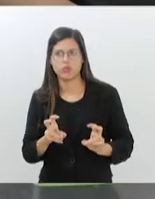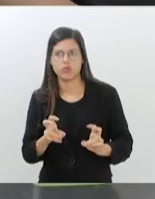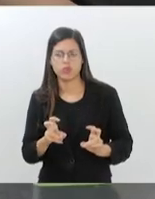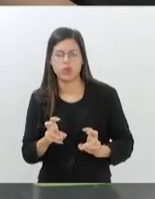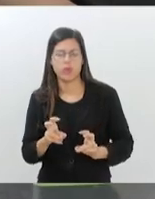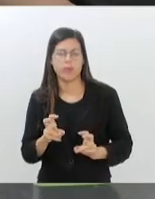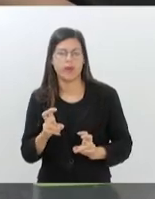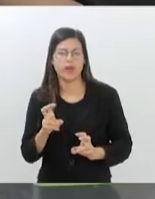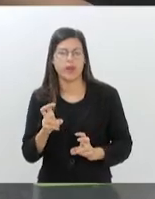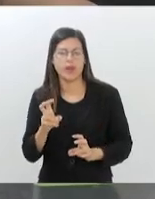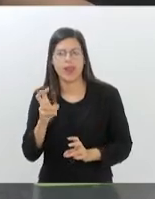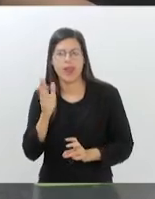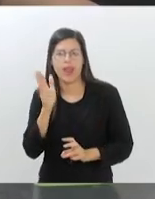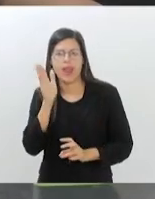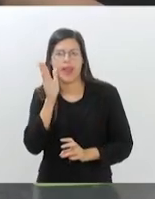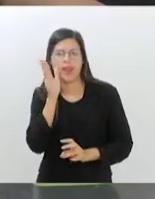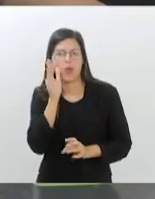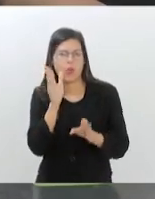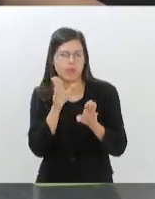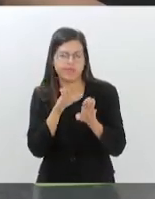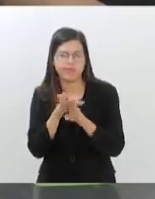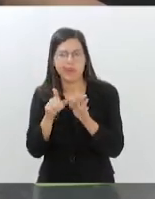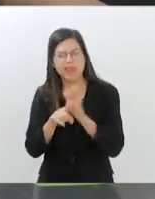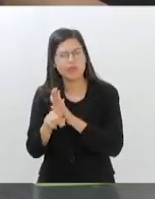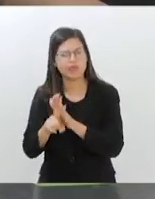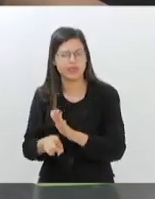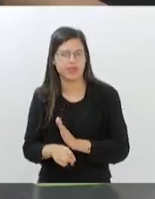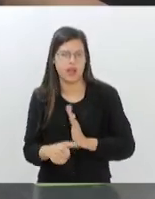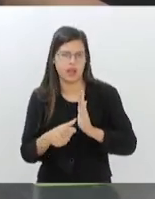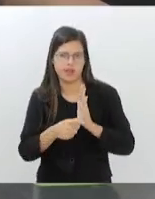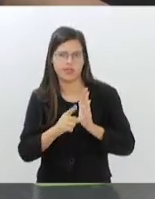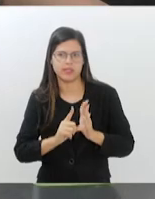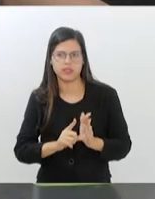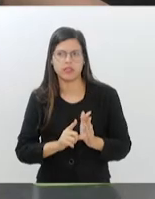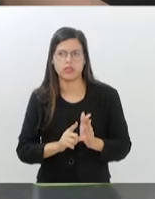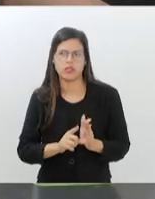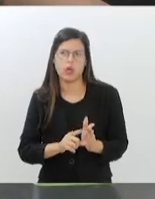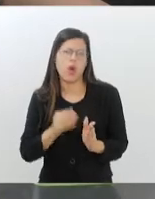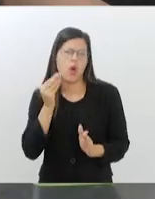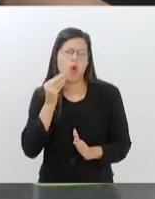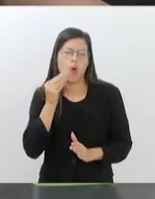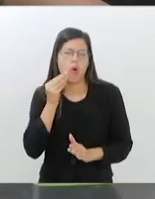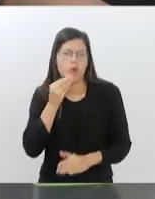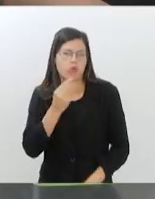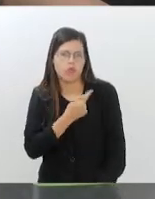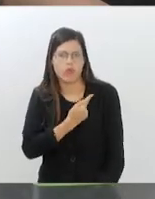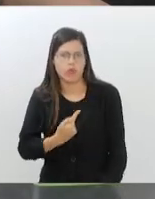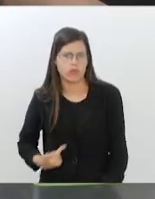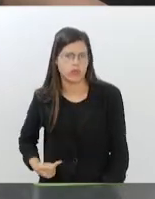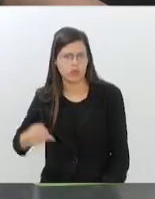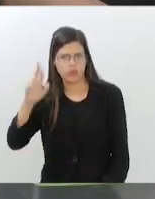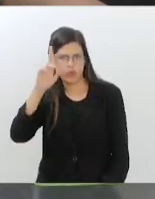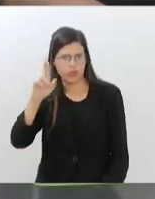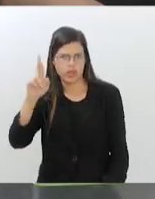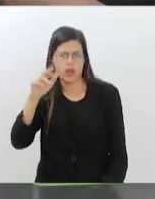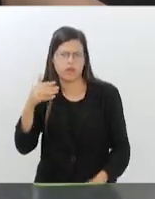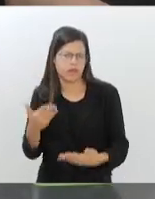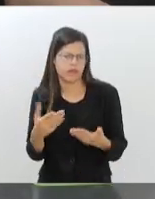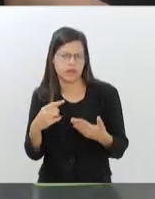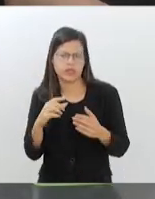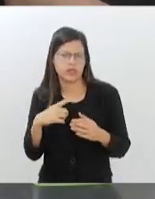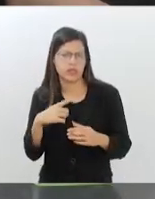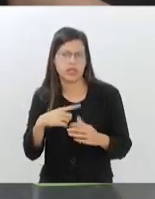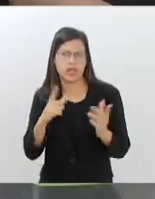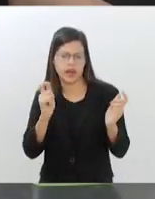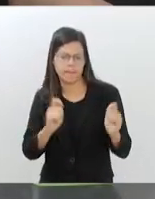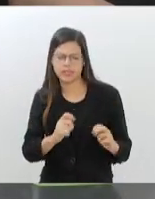ouvir os deputados do que o governador claro que ele tem como chefe de um poder ele tem a prerrogativa de fazer isso e o Parlamento